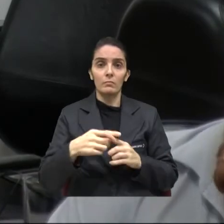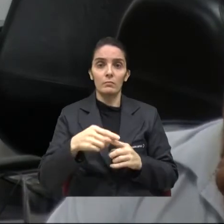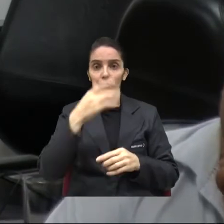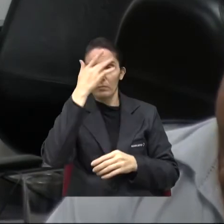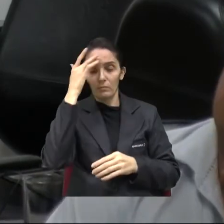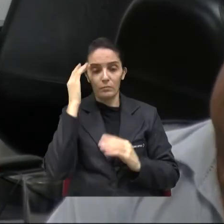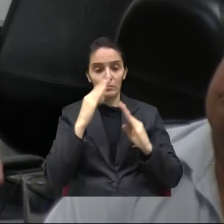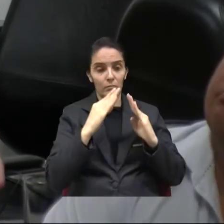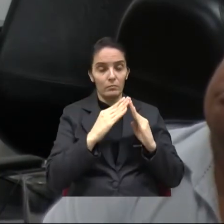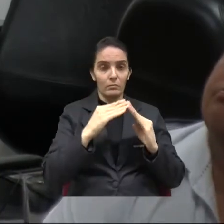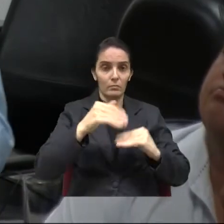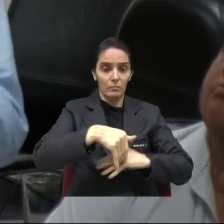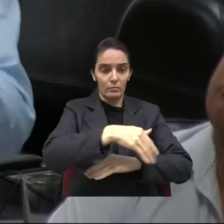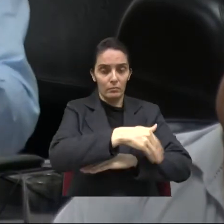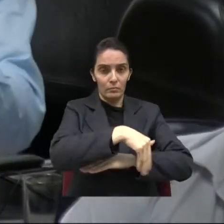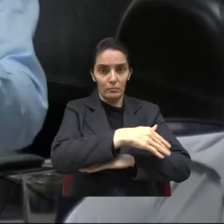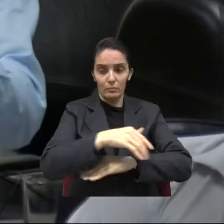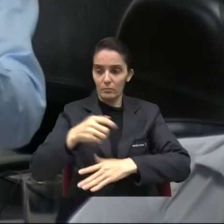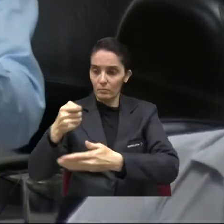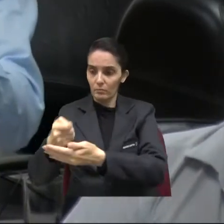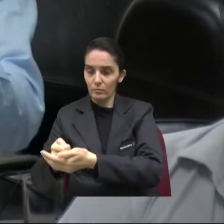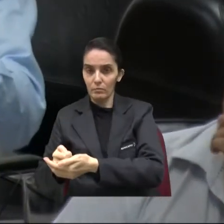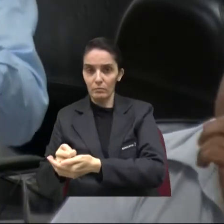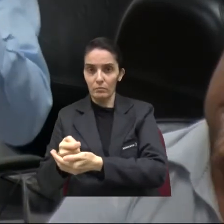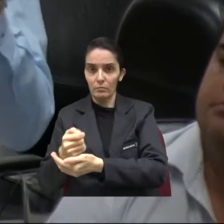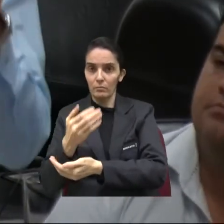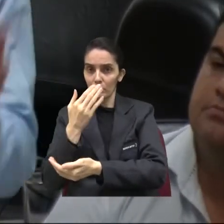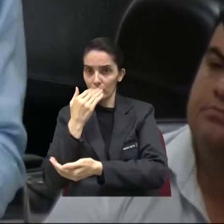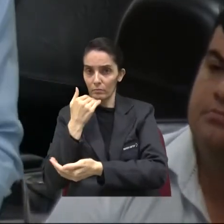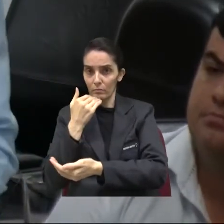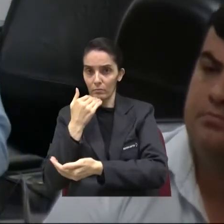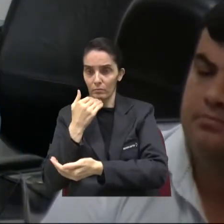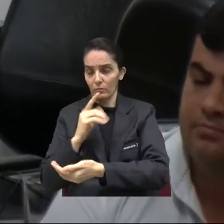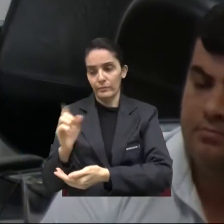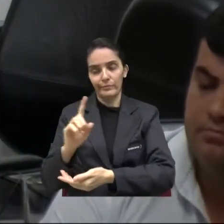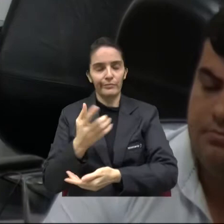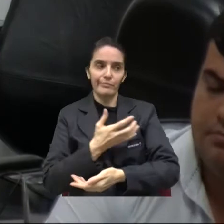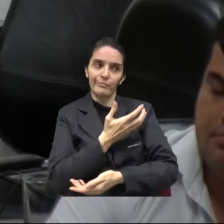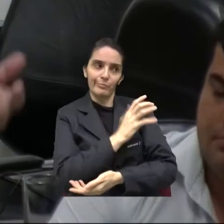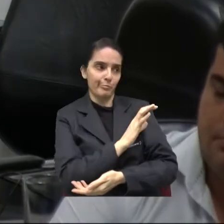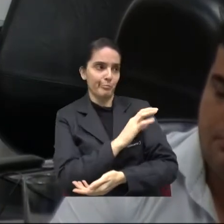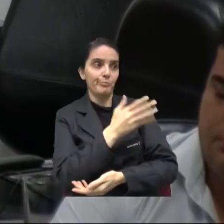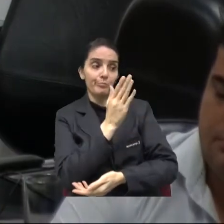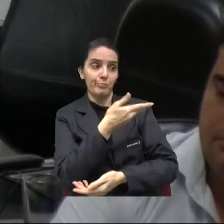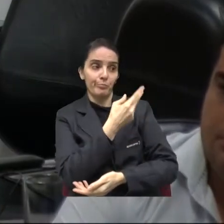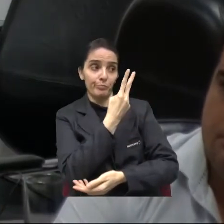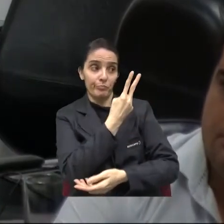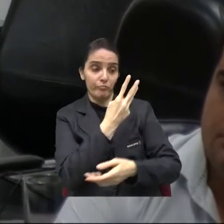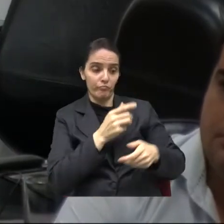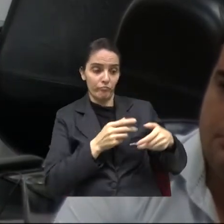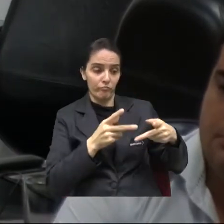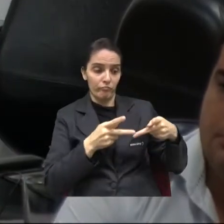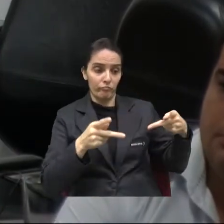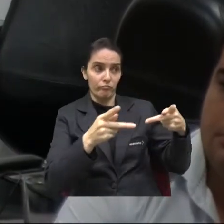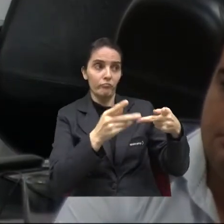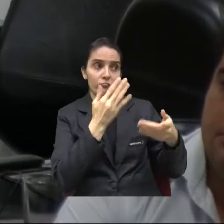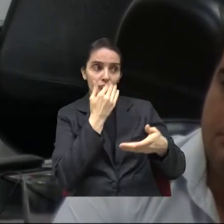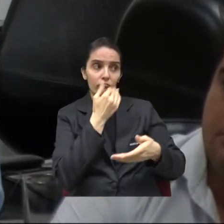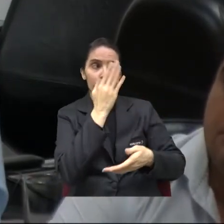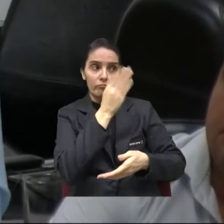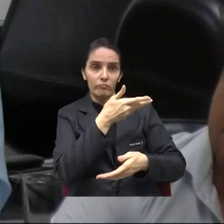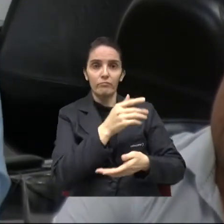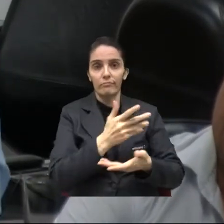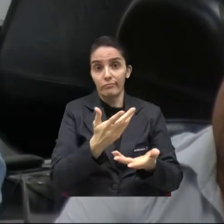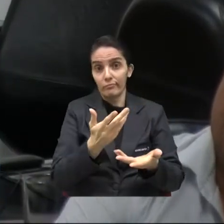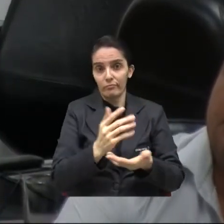chega para dar uma comida para ela e fala, obrigado, eu não quero, já comi 3 marmitas hoje, porque hoje está desse jeito. Inclusive na rua